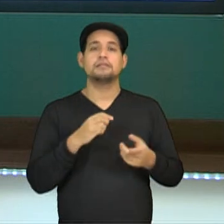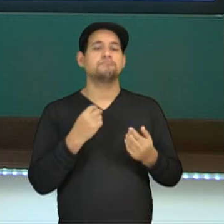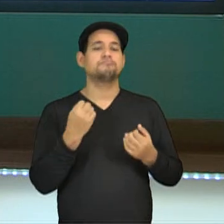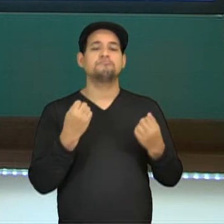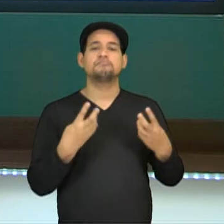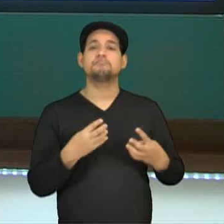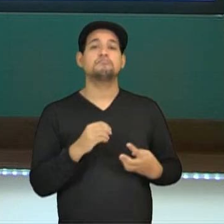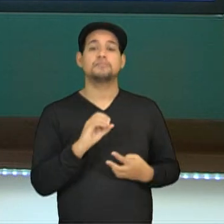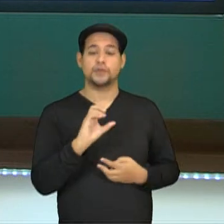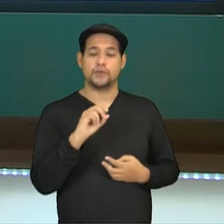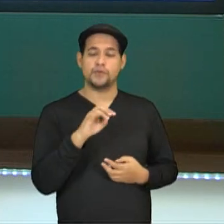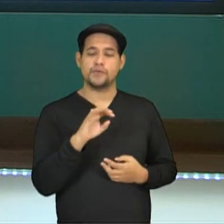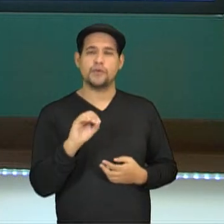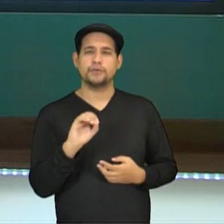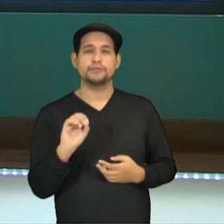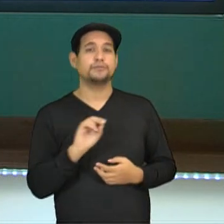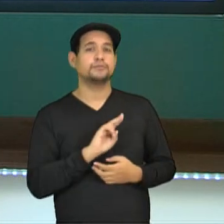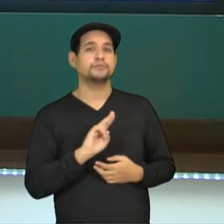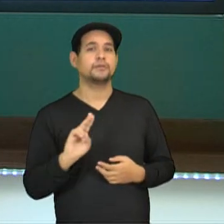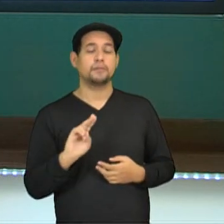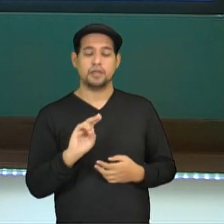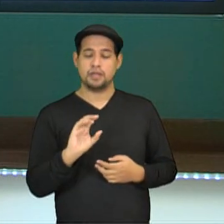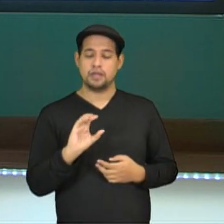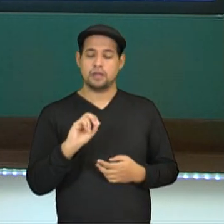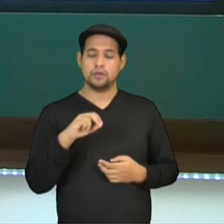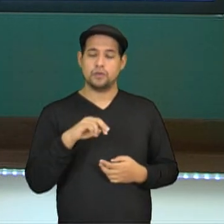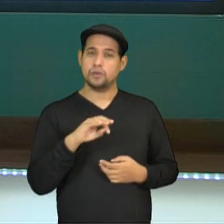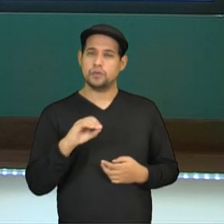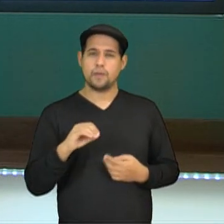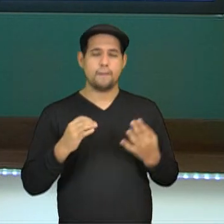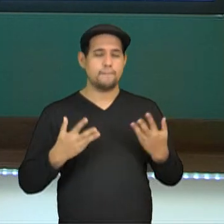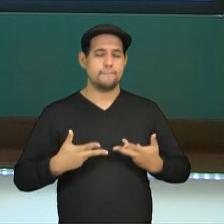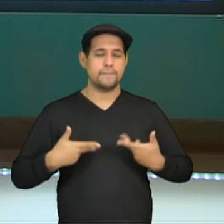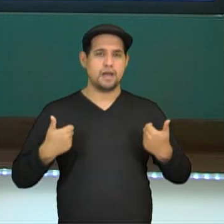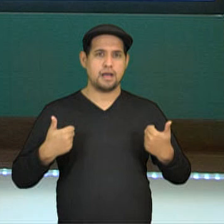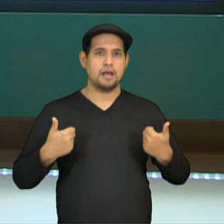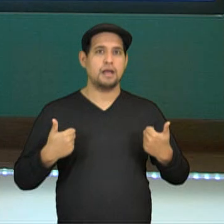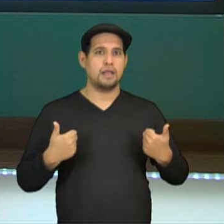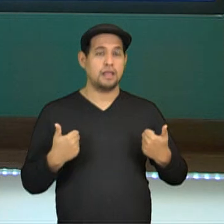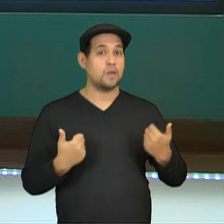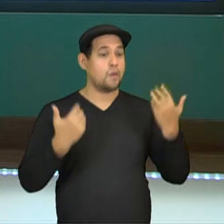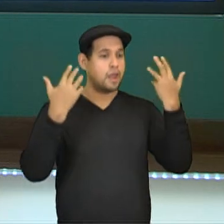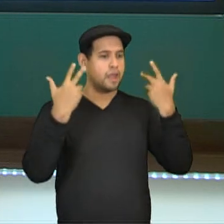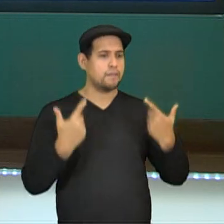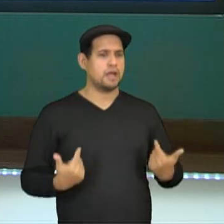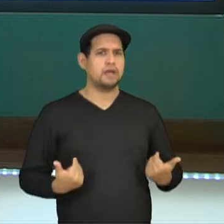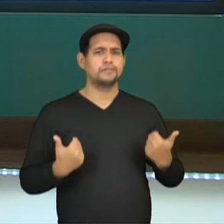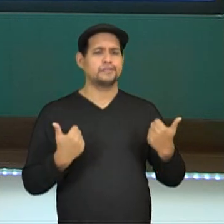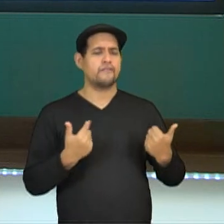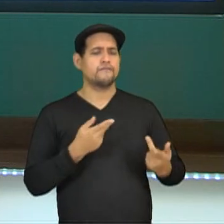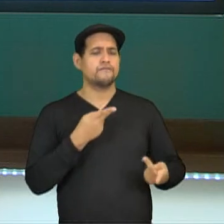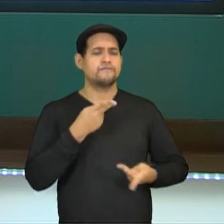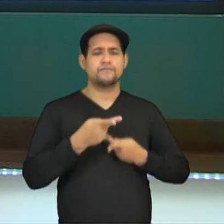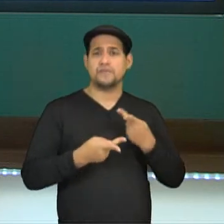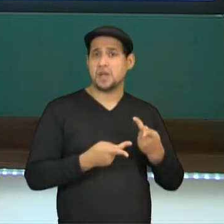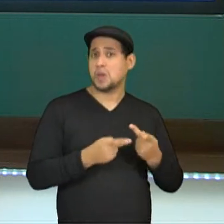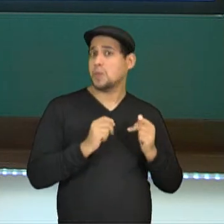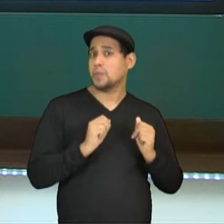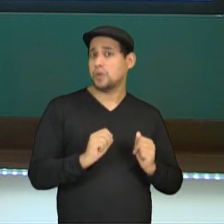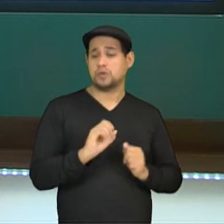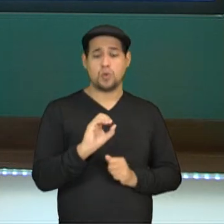um conto que nós denominamos de conto maravilhoso. Então, esses animais que falam podem ser